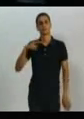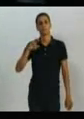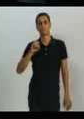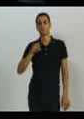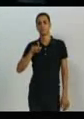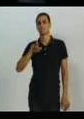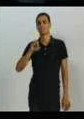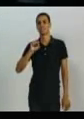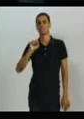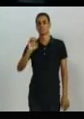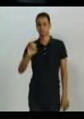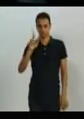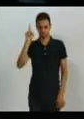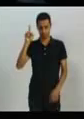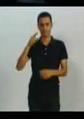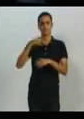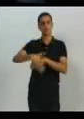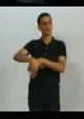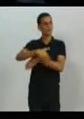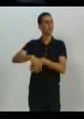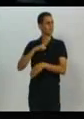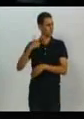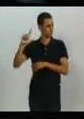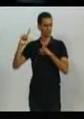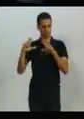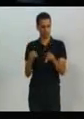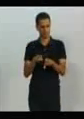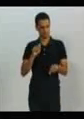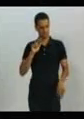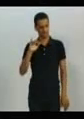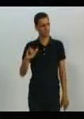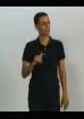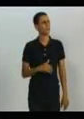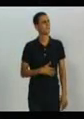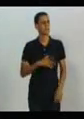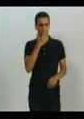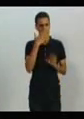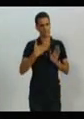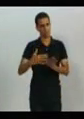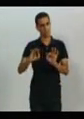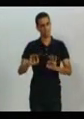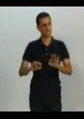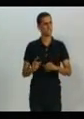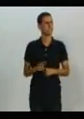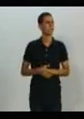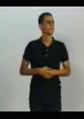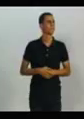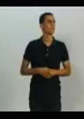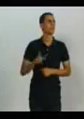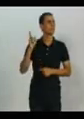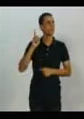a roçada da rua Progresso lá, tem mais outra foto, né, Ari? Acho que não ficou na sequência aqui. Ali, a base de Brita,